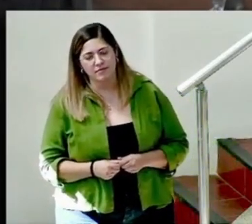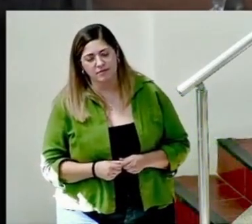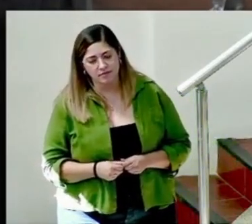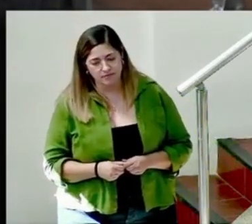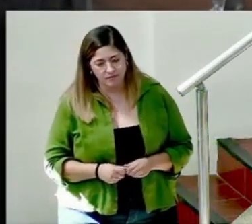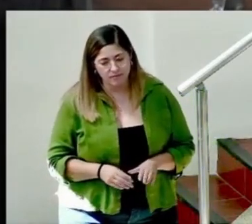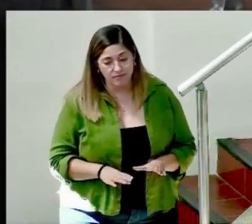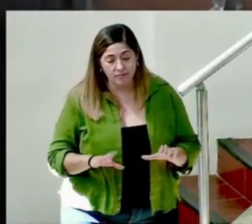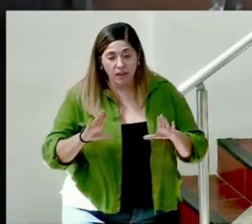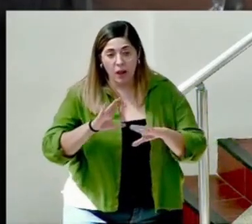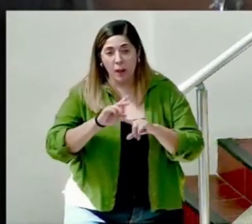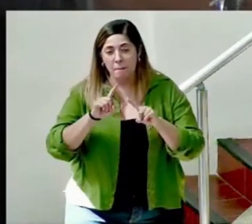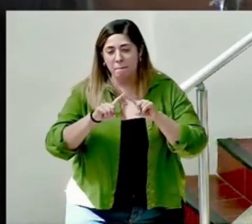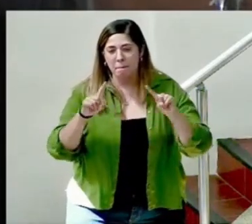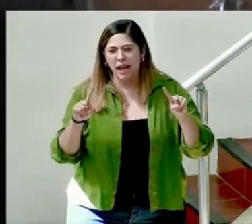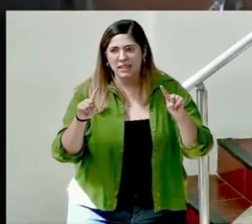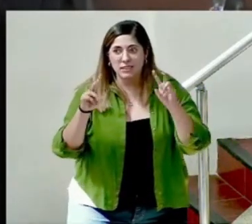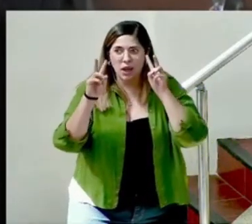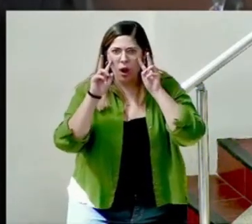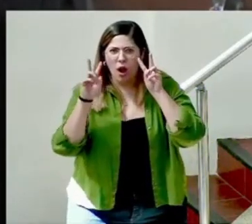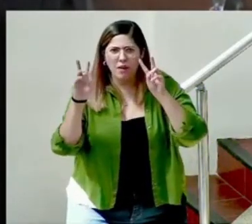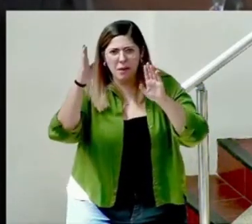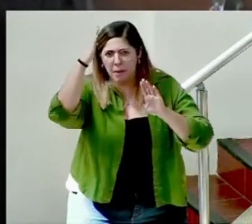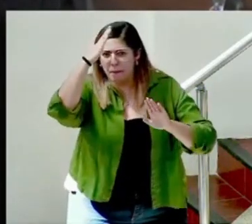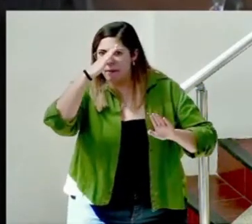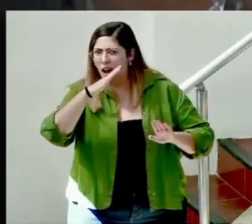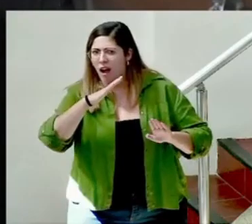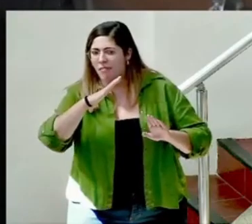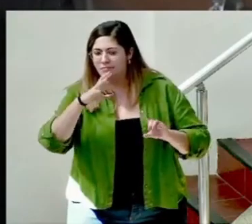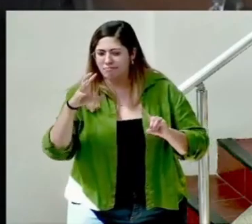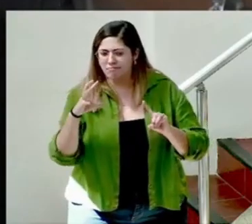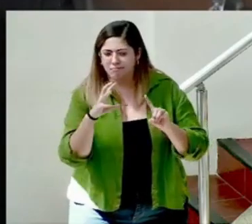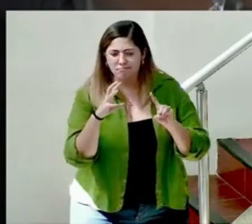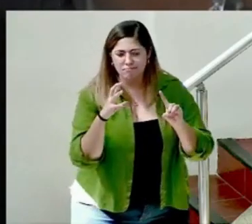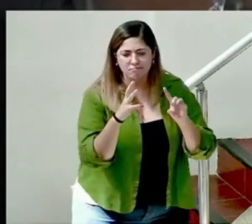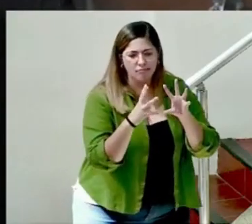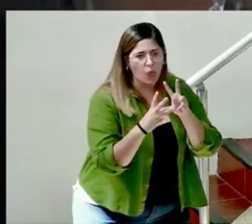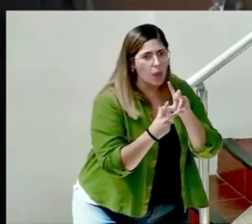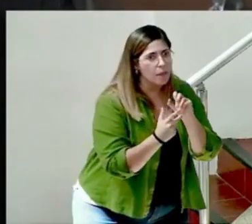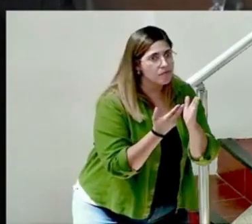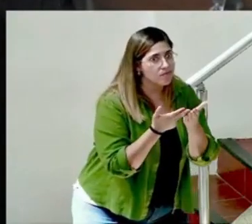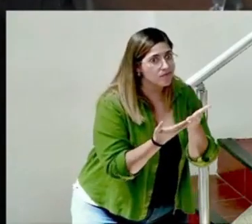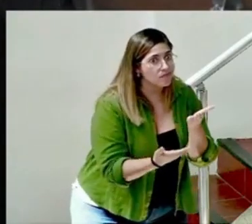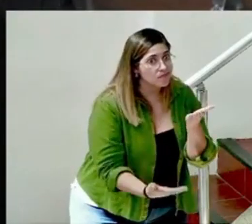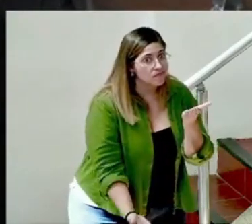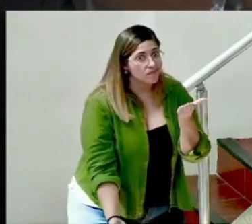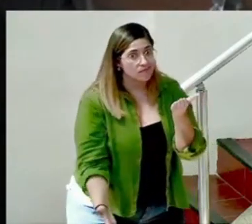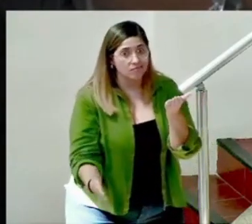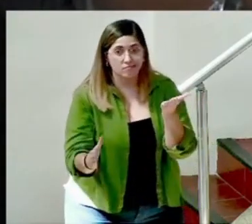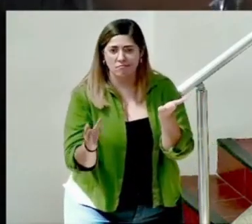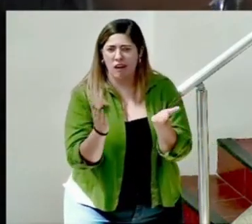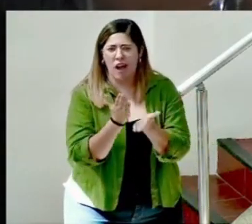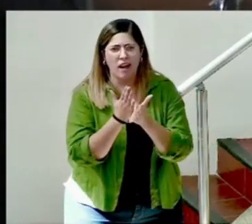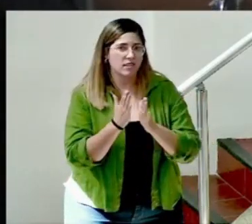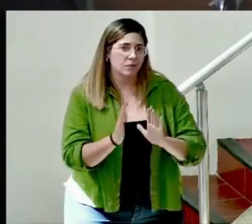nos distraem das coisas de Deus para as coisas deste mundo caído e passageiro.